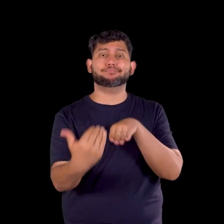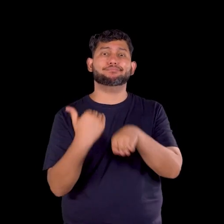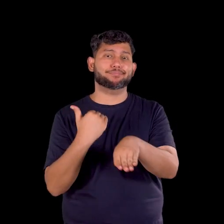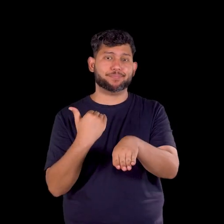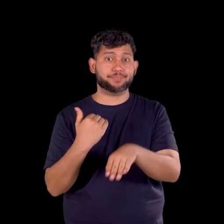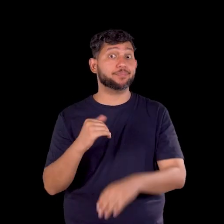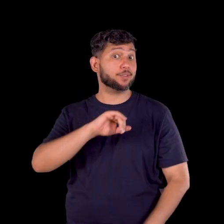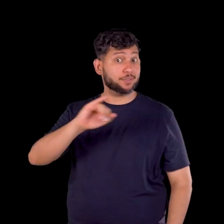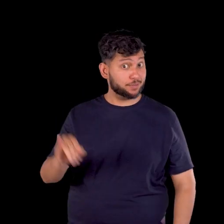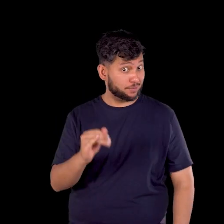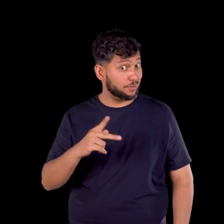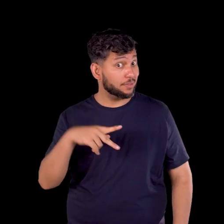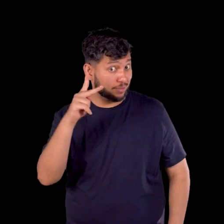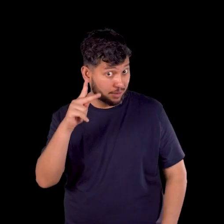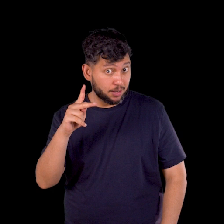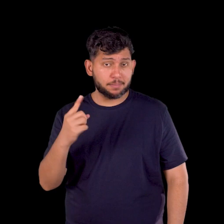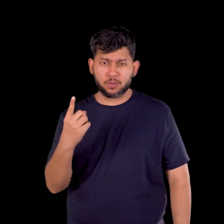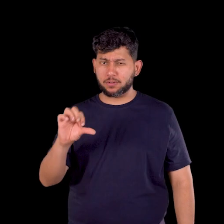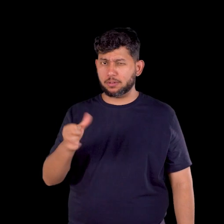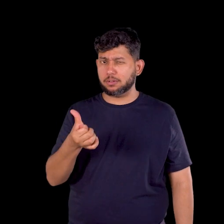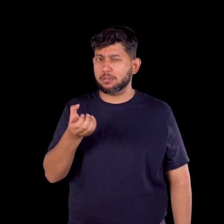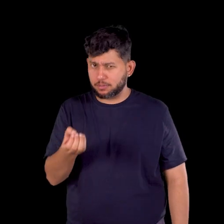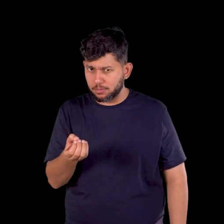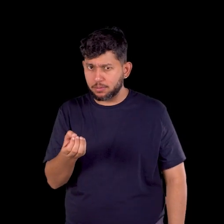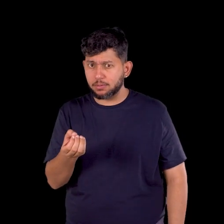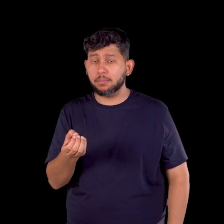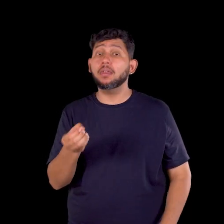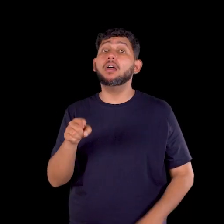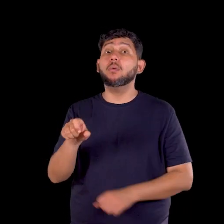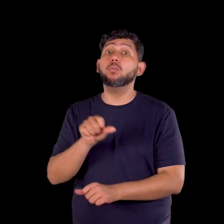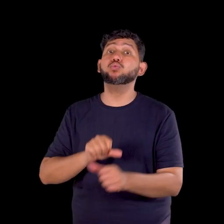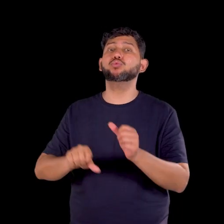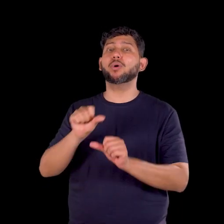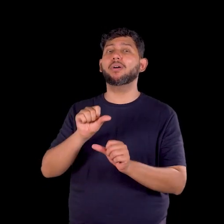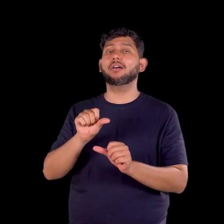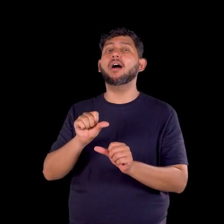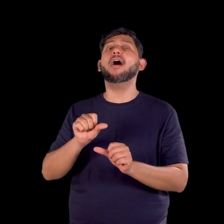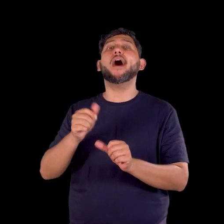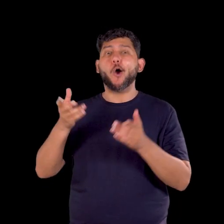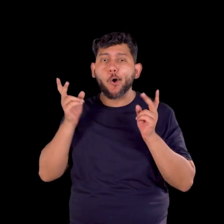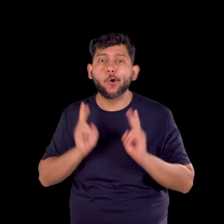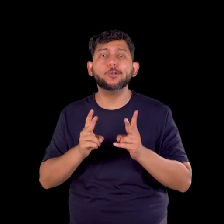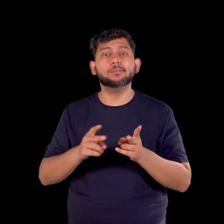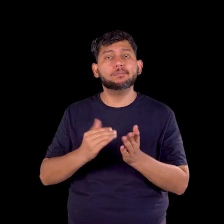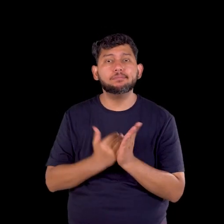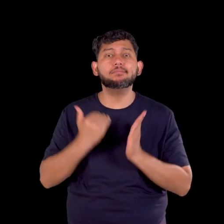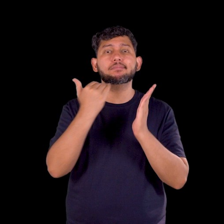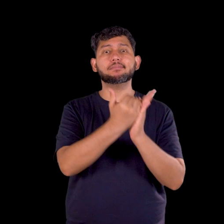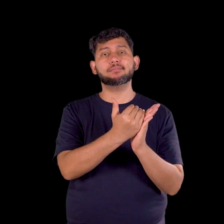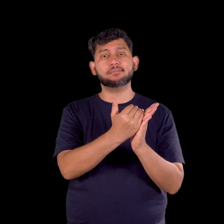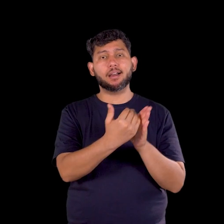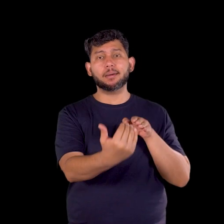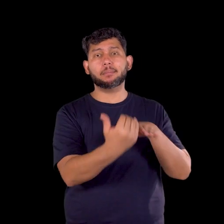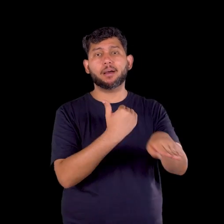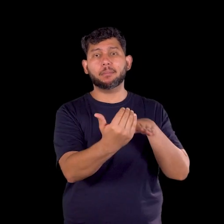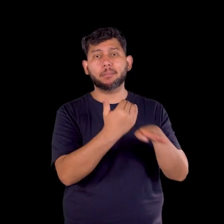de Juscelino Kubitschek, nos anos 60, essa mesma tendência se acentuou e as ferrovias chegaram a um